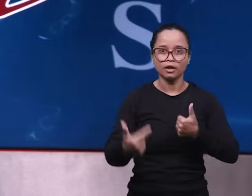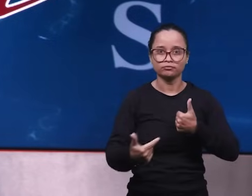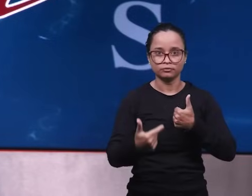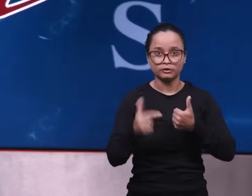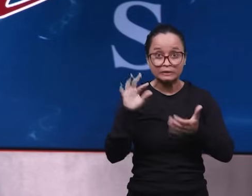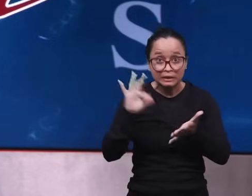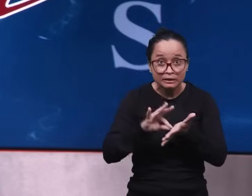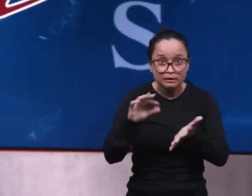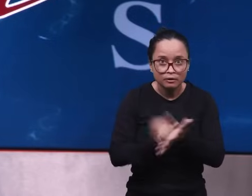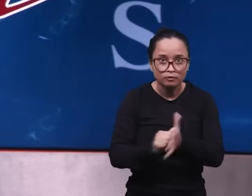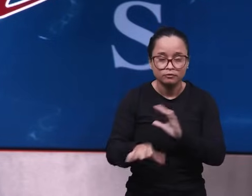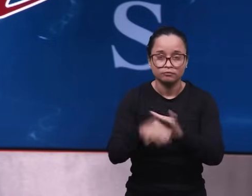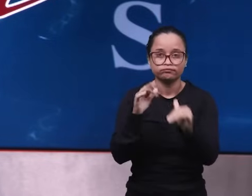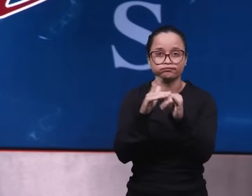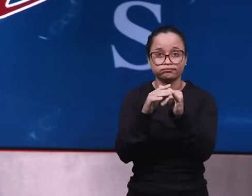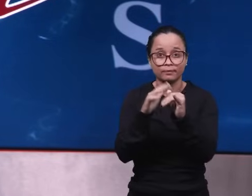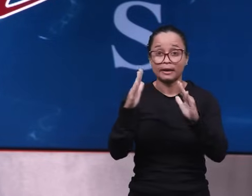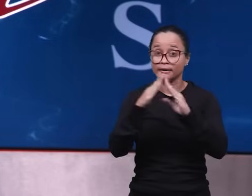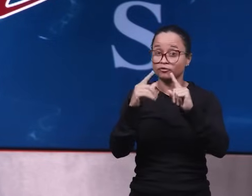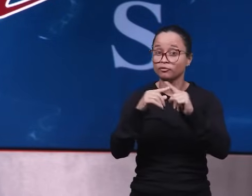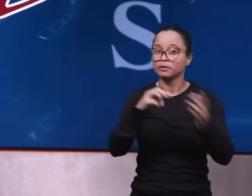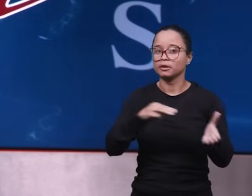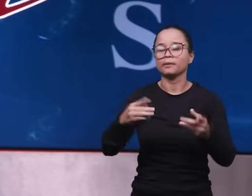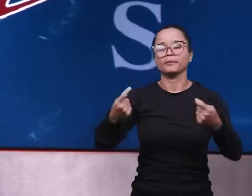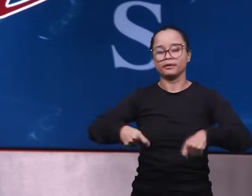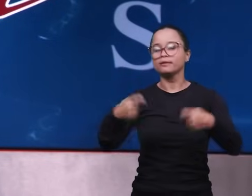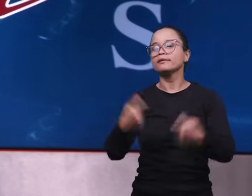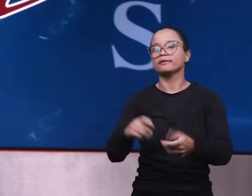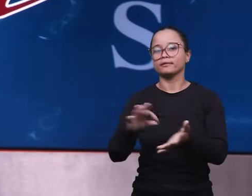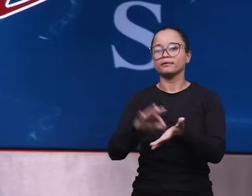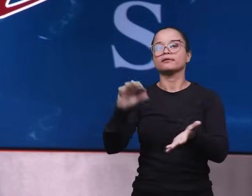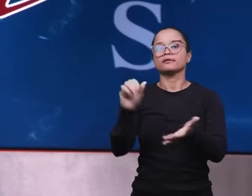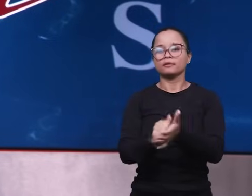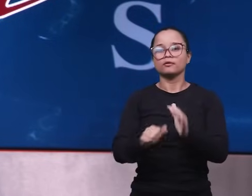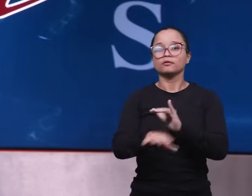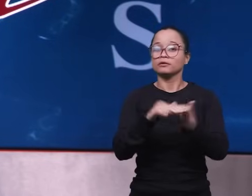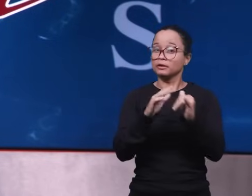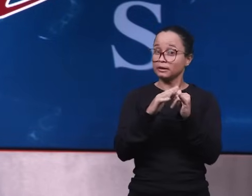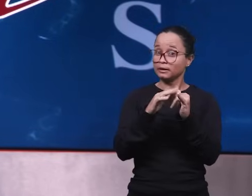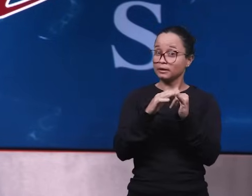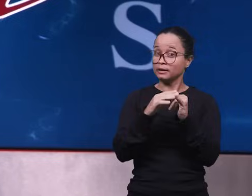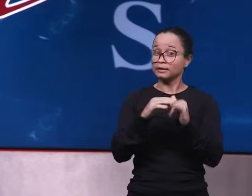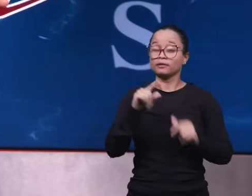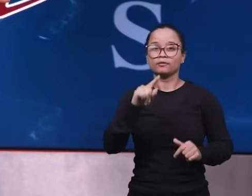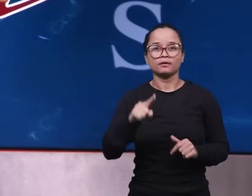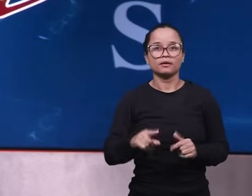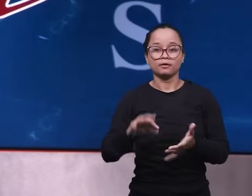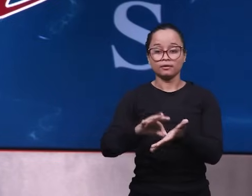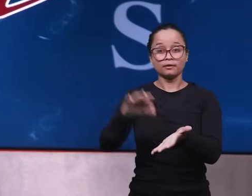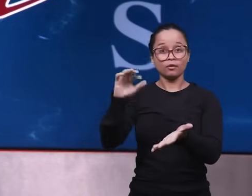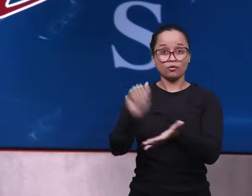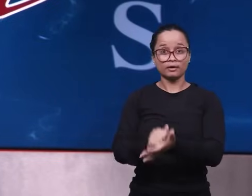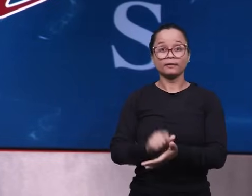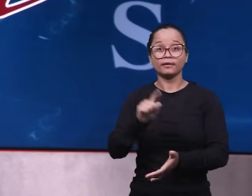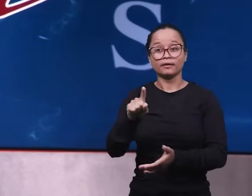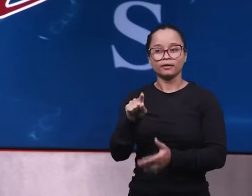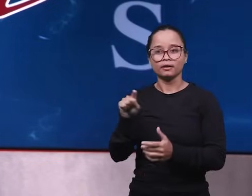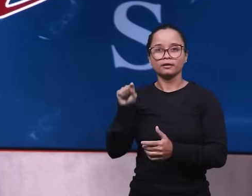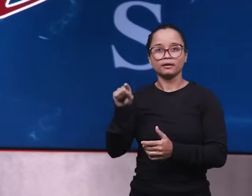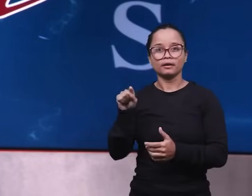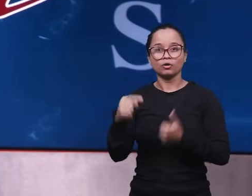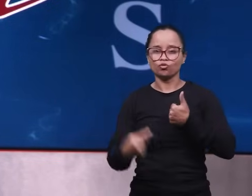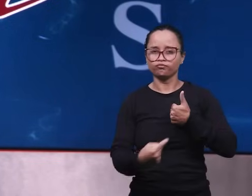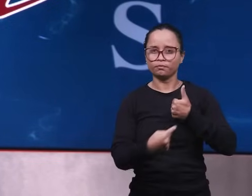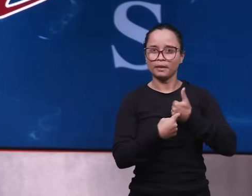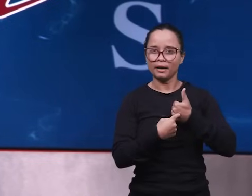canal da igreja Cristã Maranata? Faça a sua inscrição no canal oficial da igreja no YouTube, quando você fizer a sua inscrição, você já